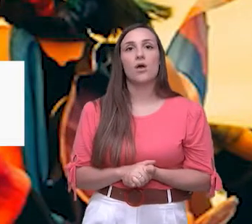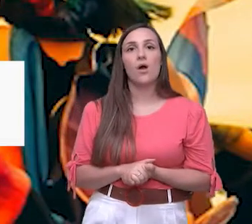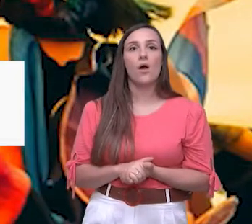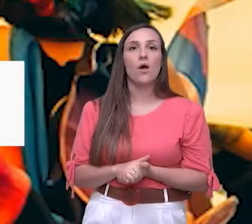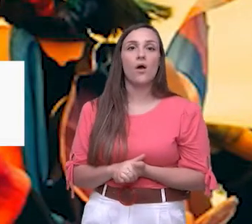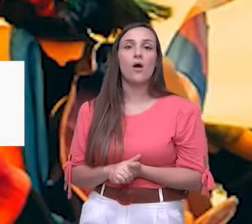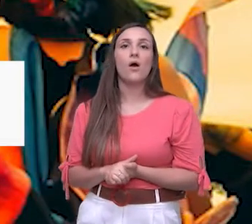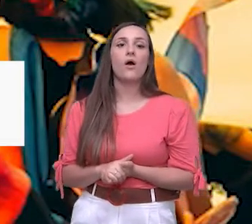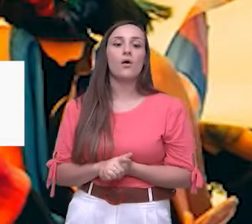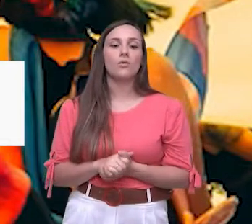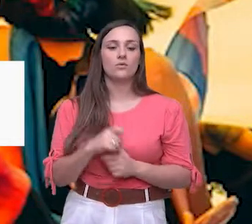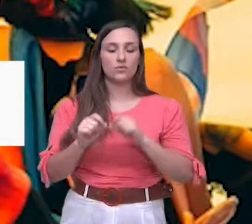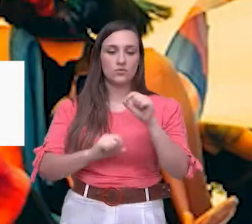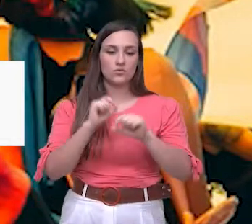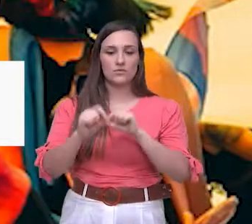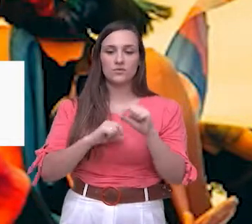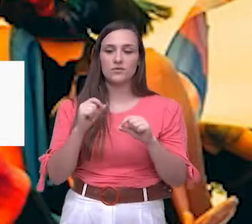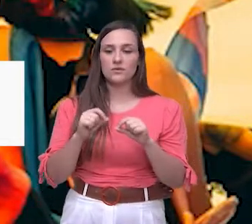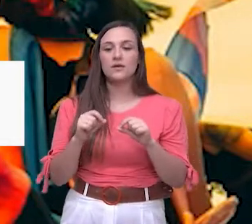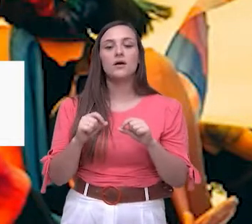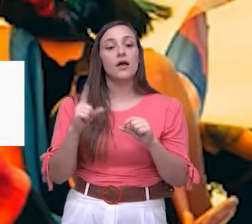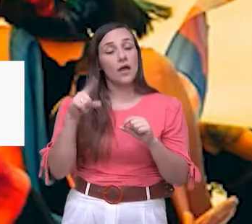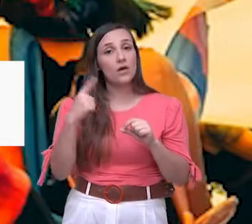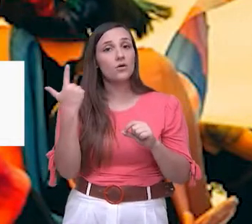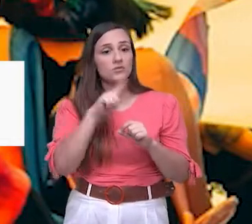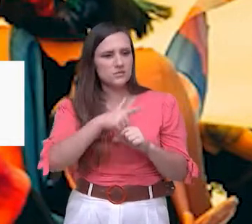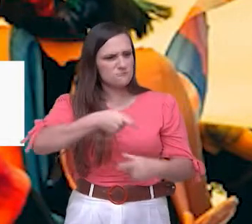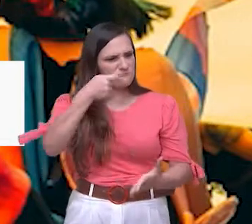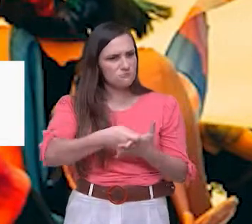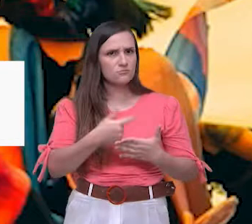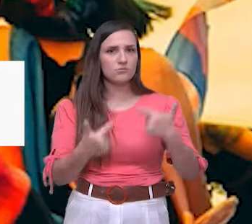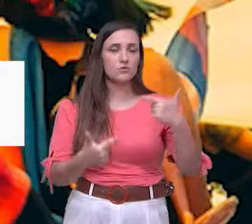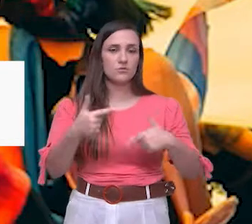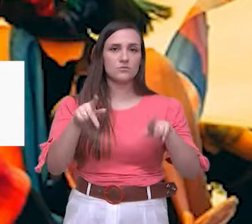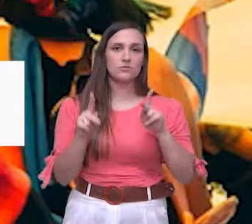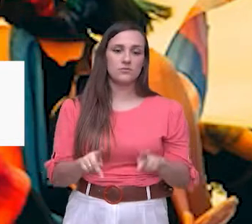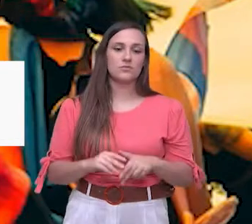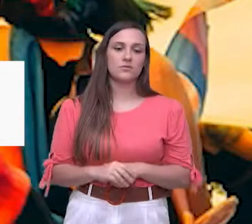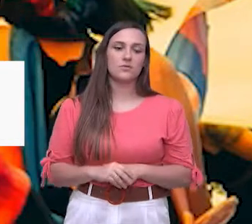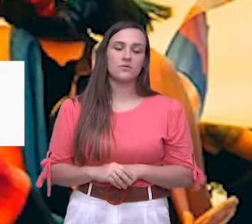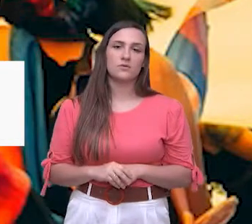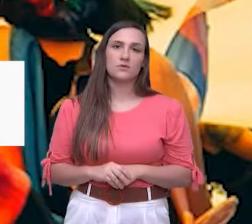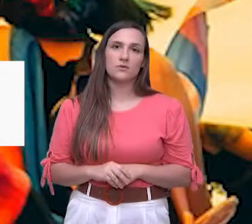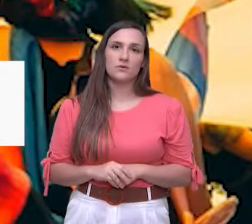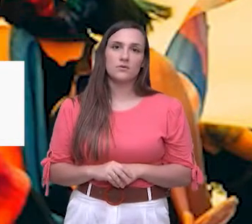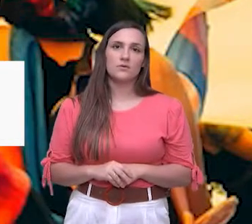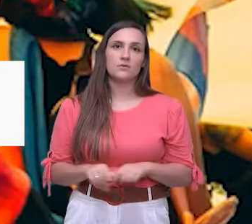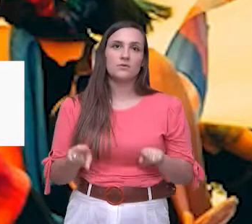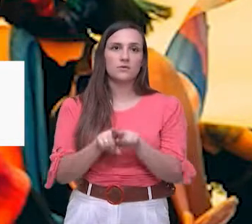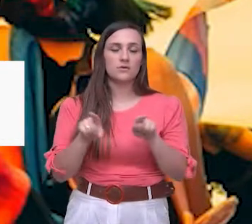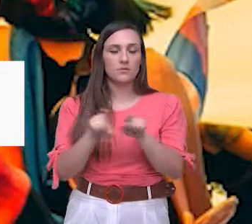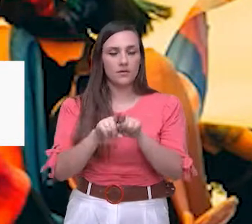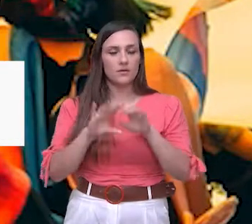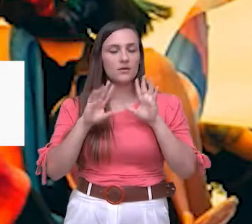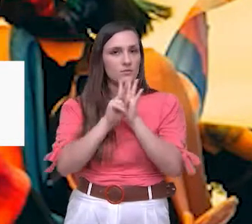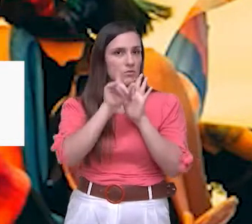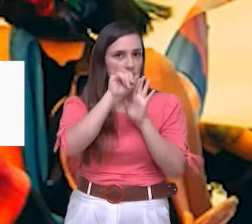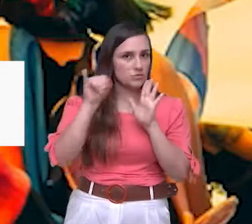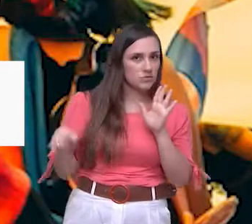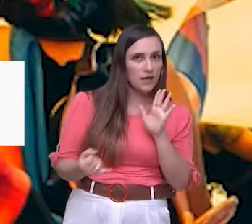a e no interior também né mostrando a importância de fato se efetivar essas políticas públicas